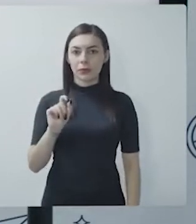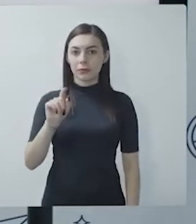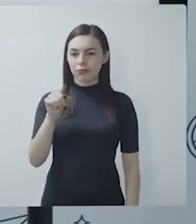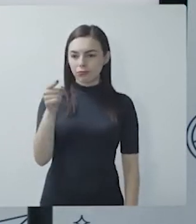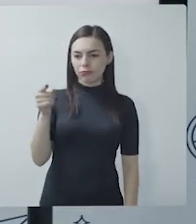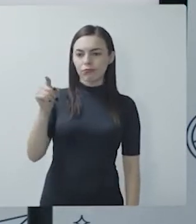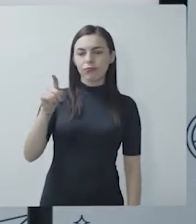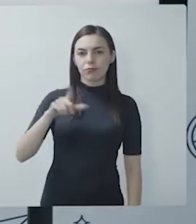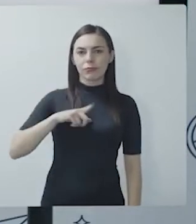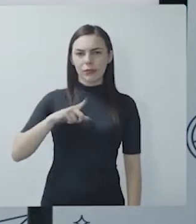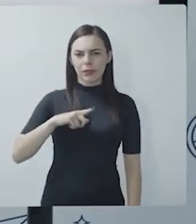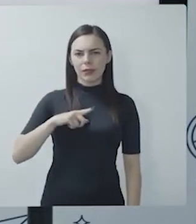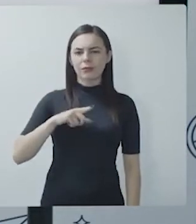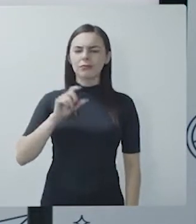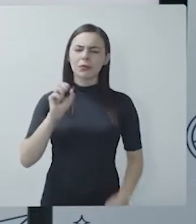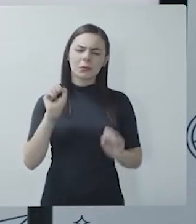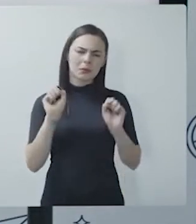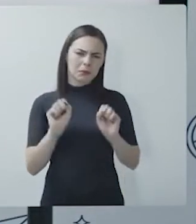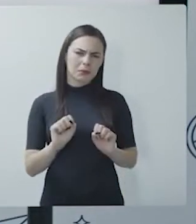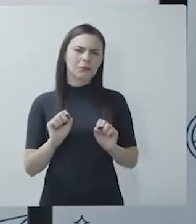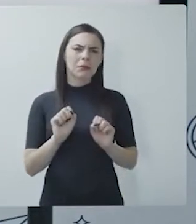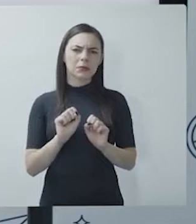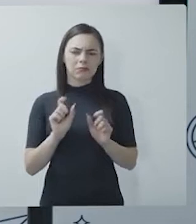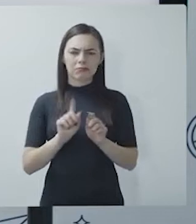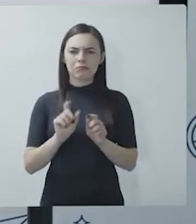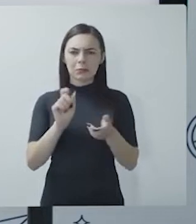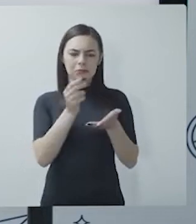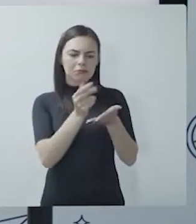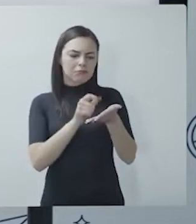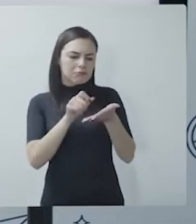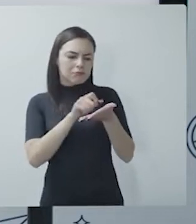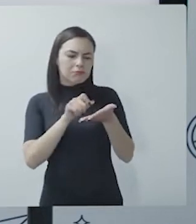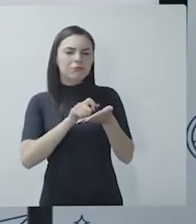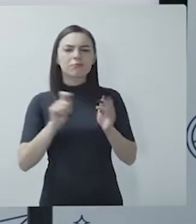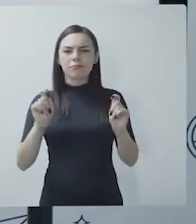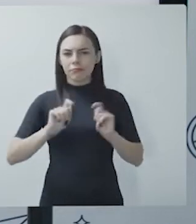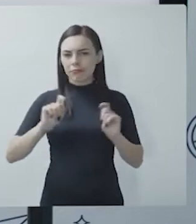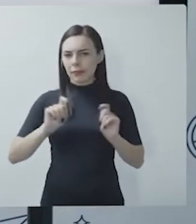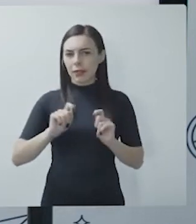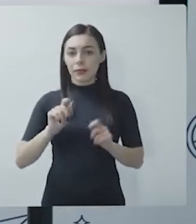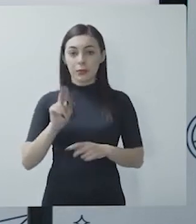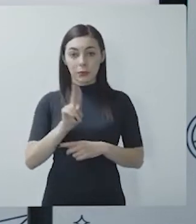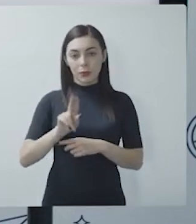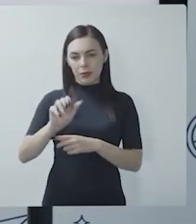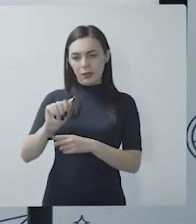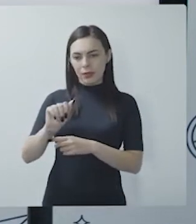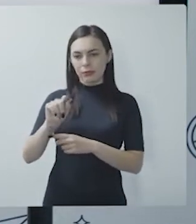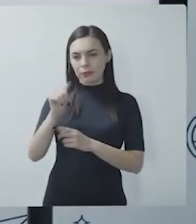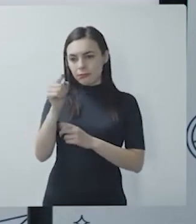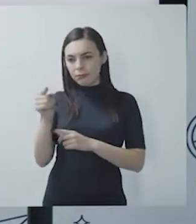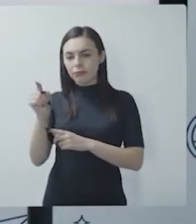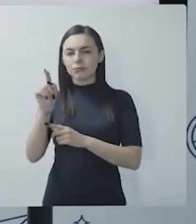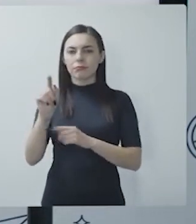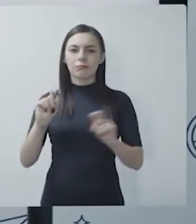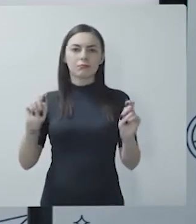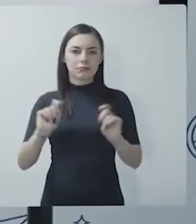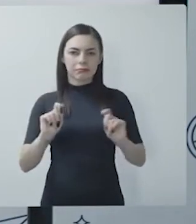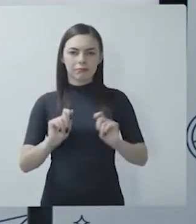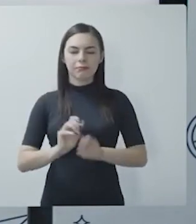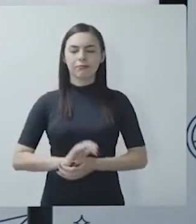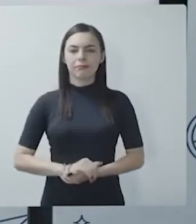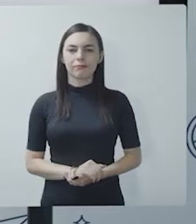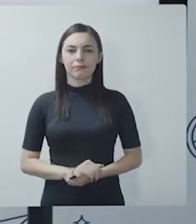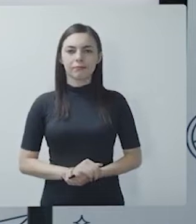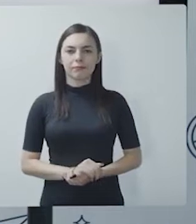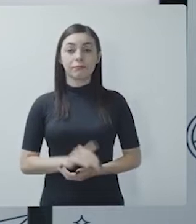o tio. Vocês também podem fazer aí se vocês não têm. Pode fazer com o lápis em cima do A.